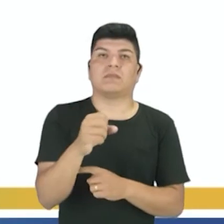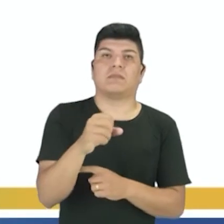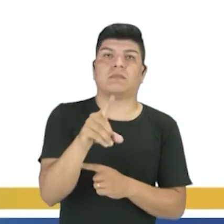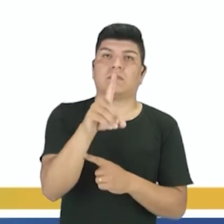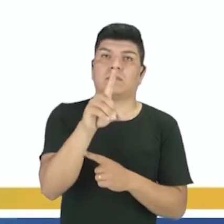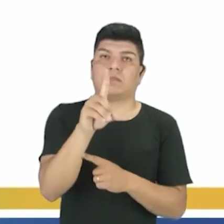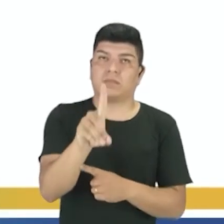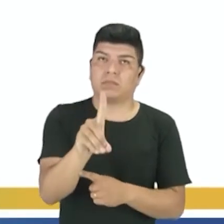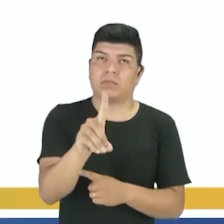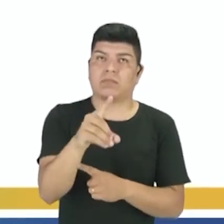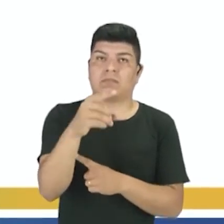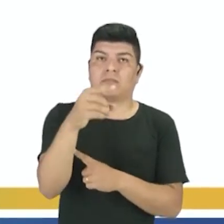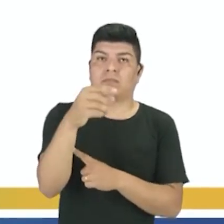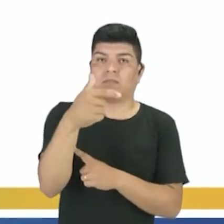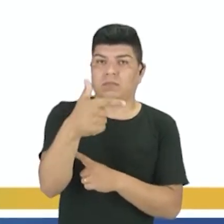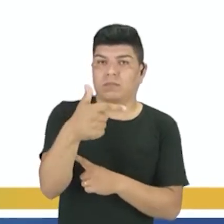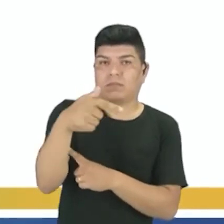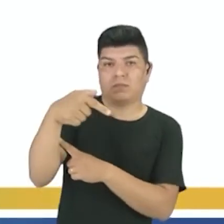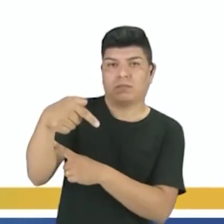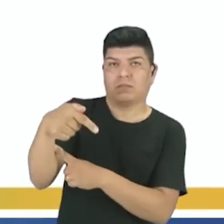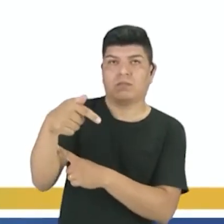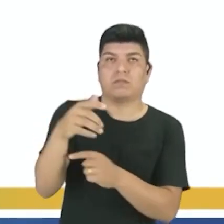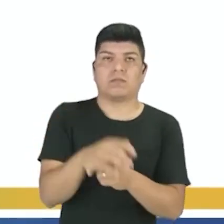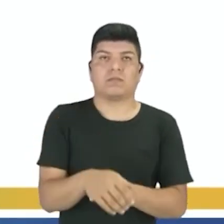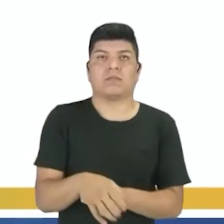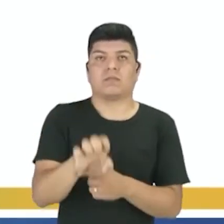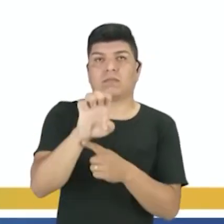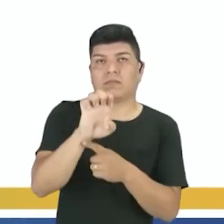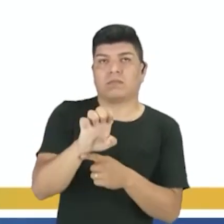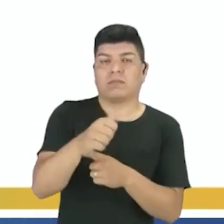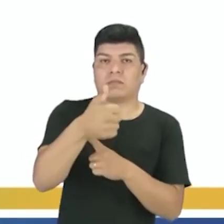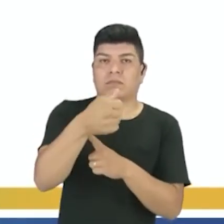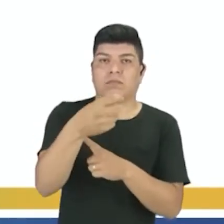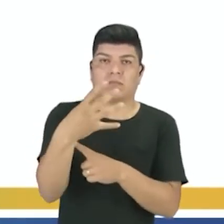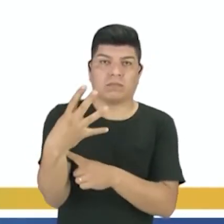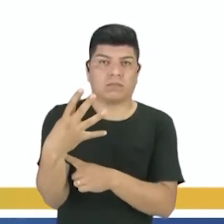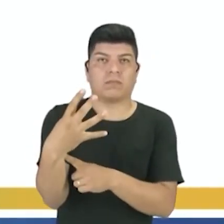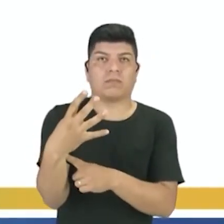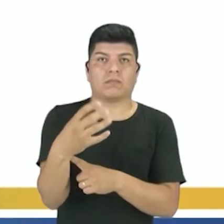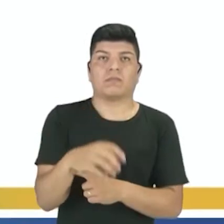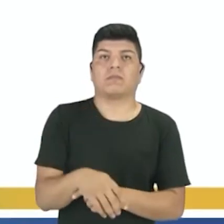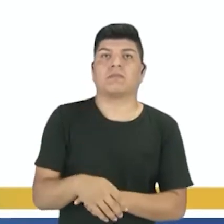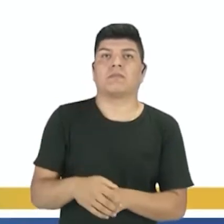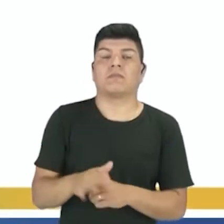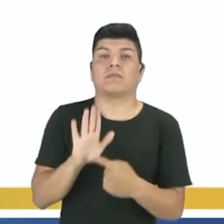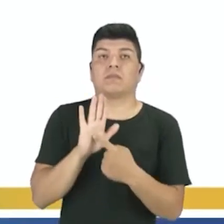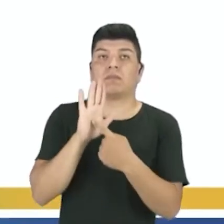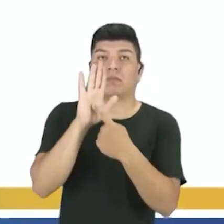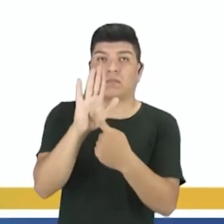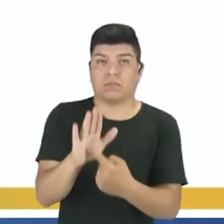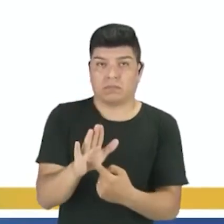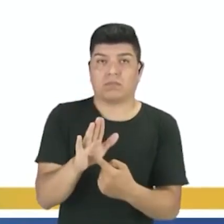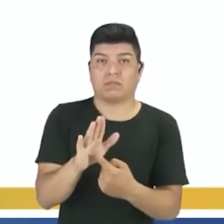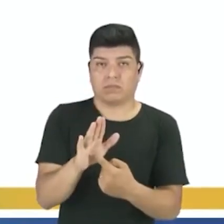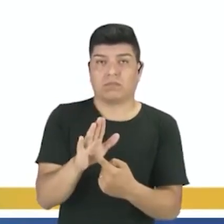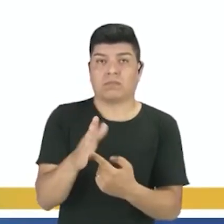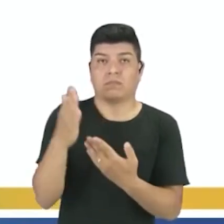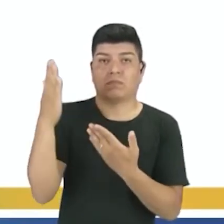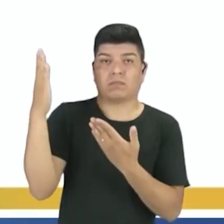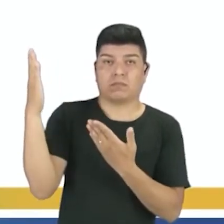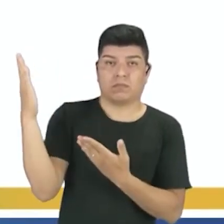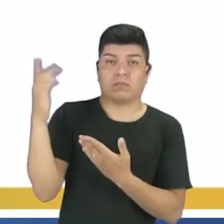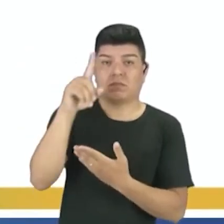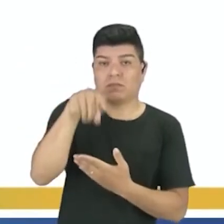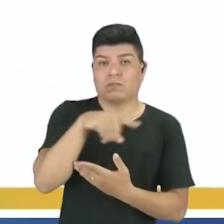6, o ponto D, 2 e 7, o ponto E, 1 e 4, e represento no plano cartesiano, olha o que